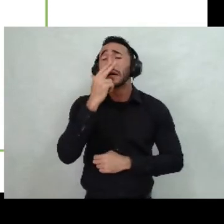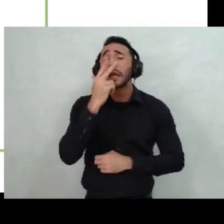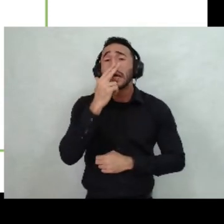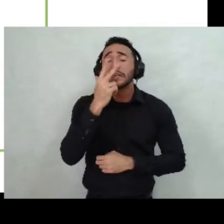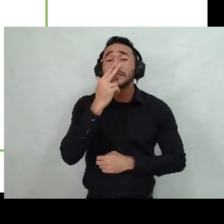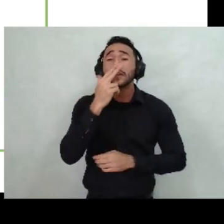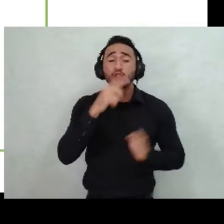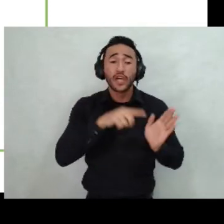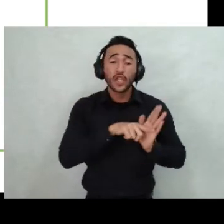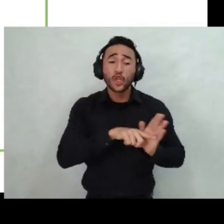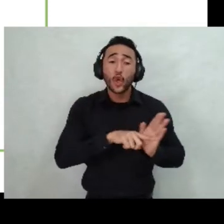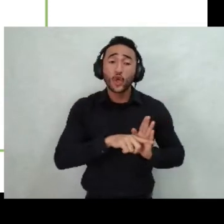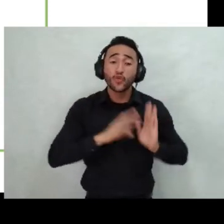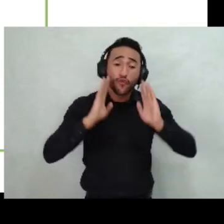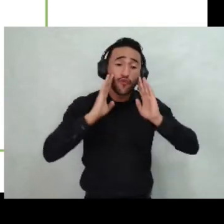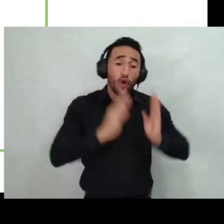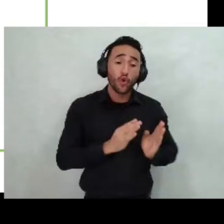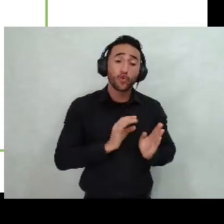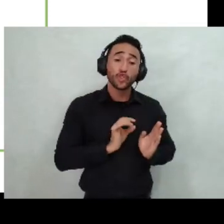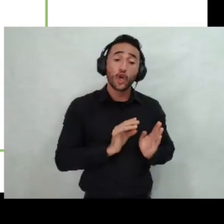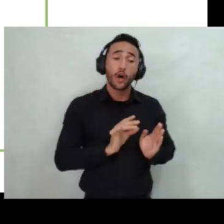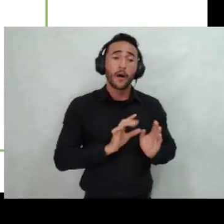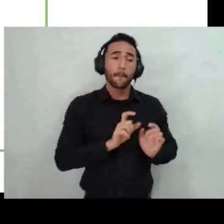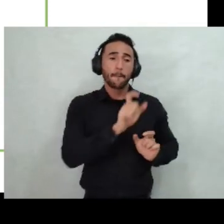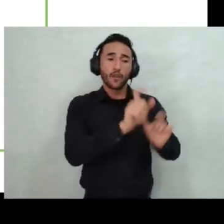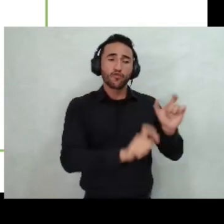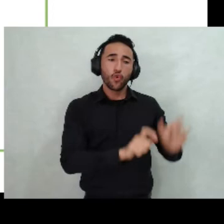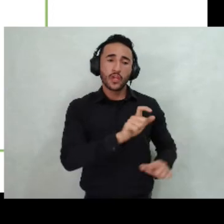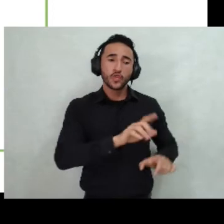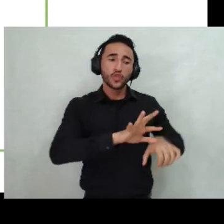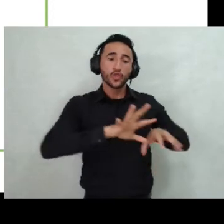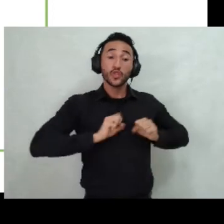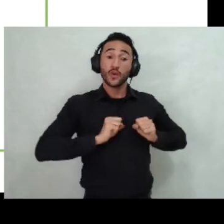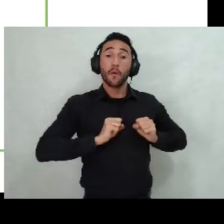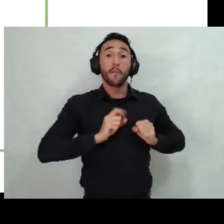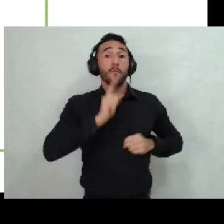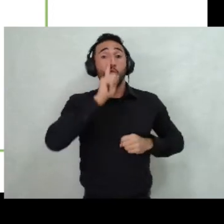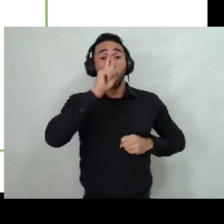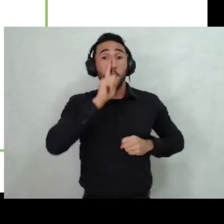casos graves, né? Apenas nos casos internados. E